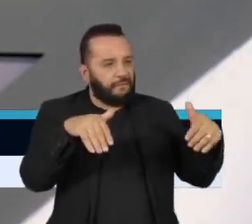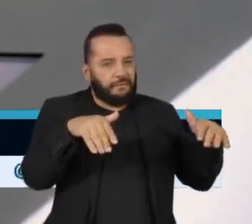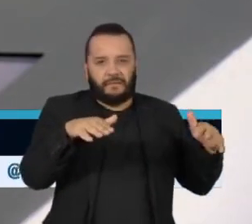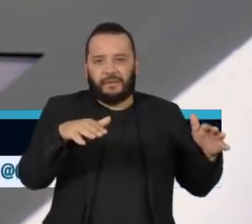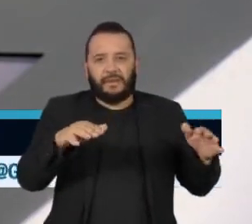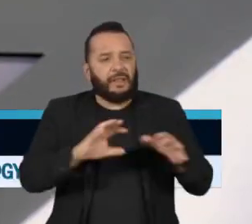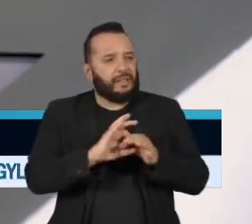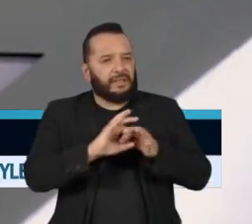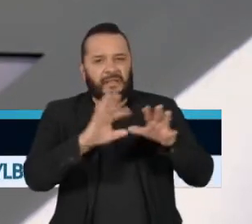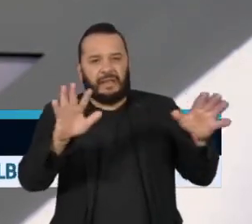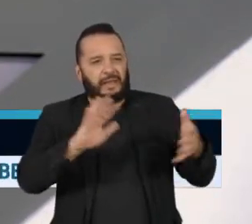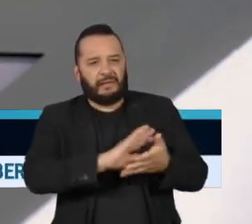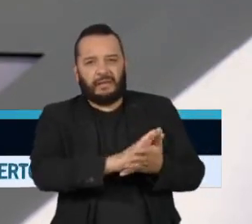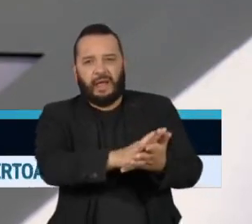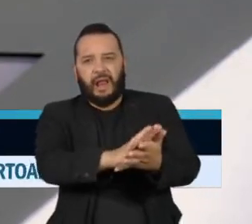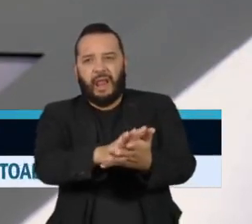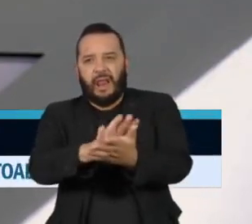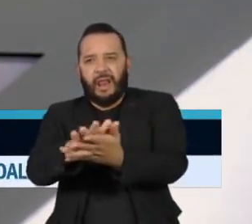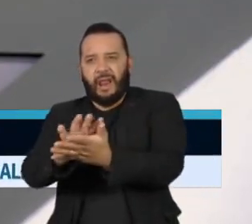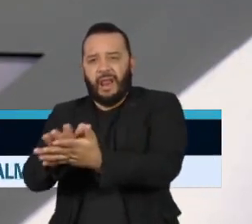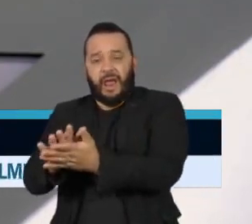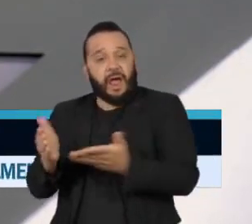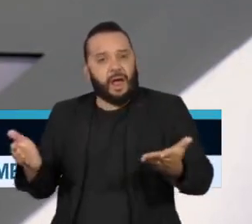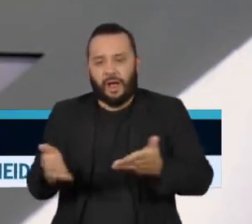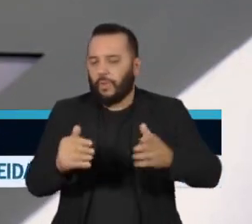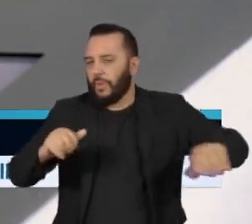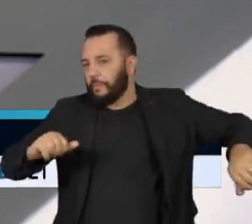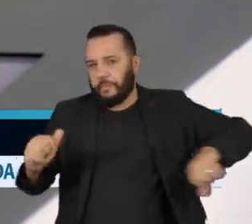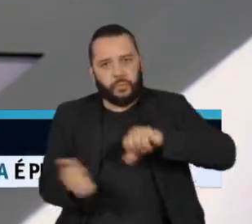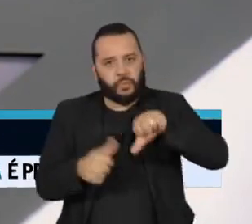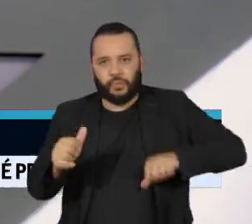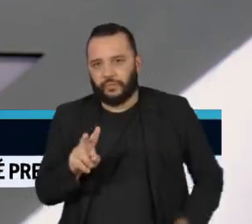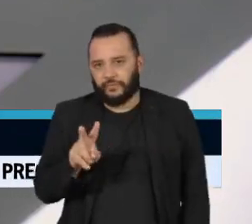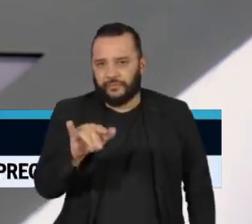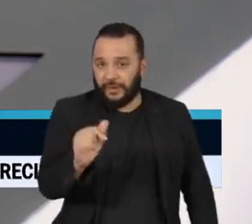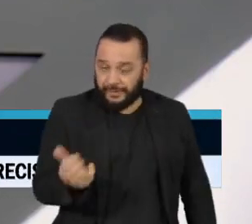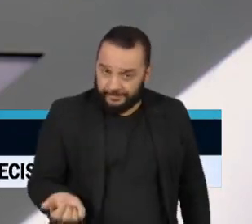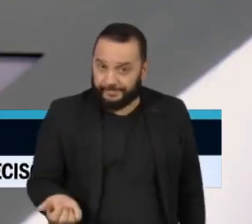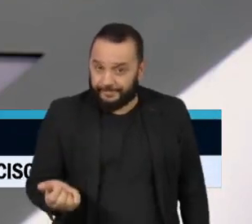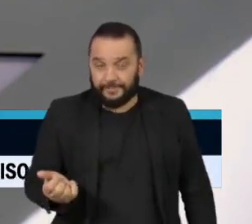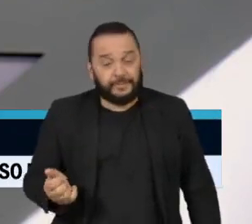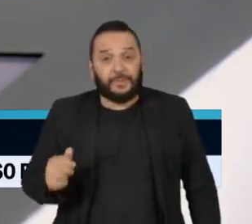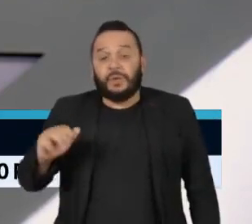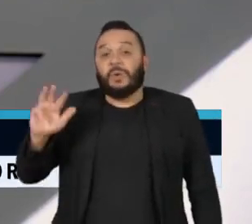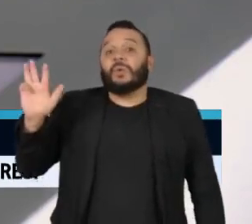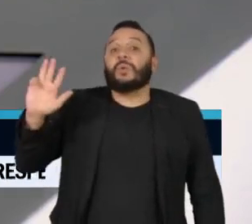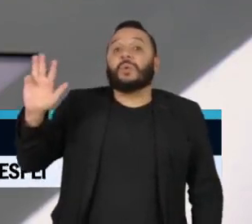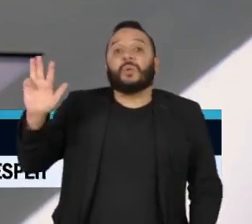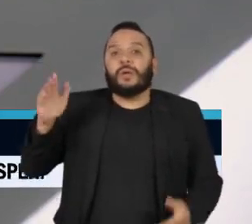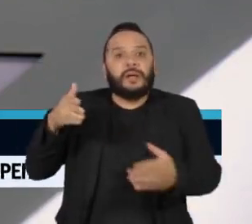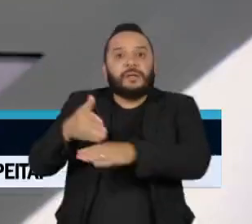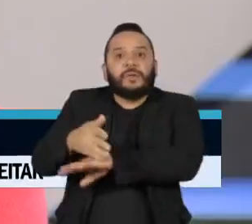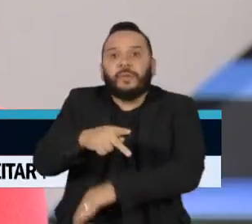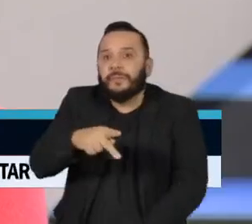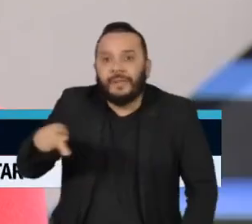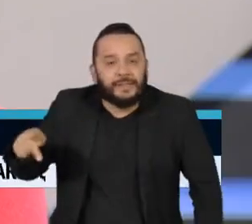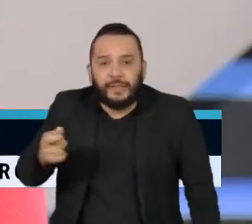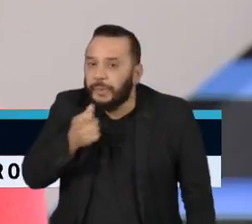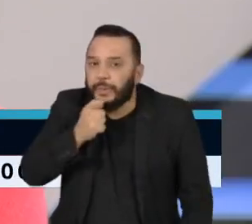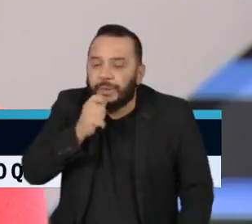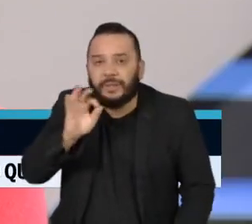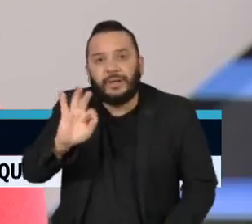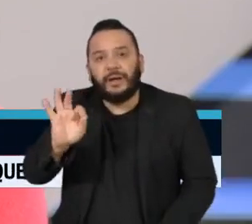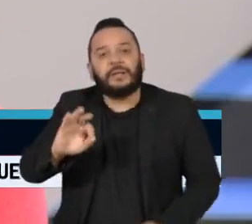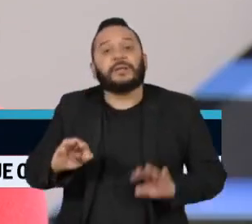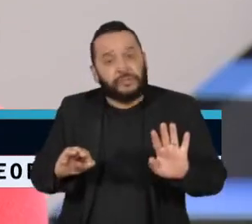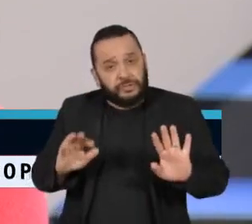Porteira Aberta essa coisa toda e agora isso reverteu e já com o convite antes do Lula sumir para ele estar presente e eu achei muito